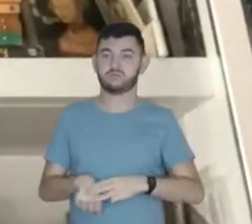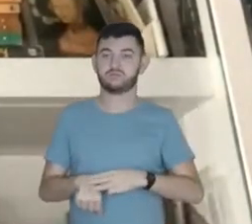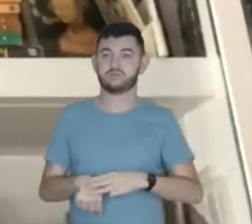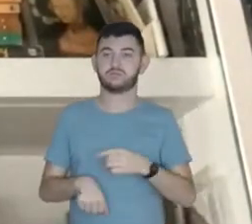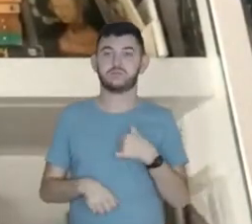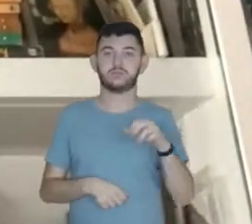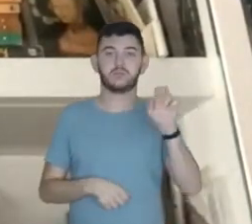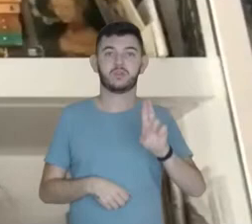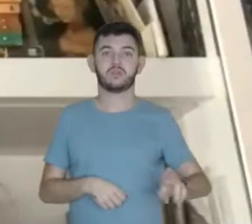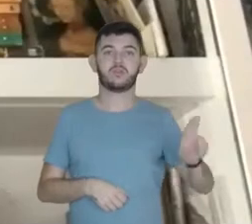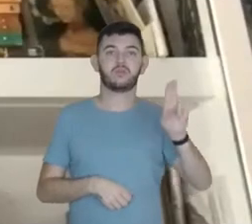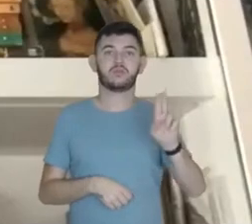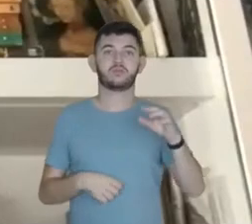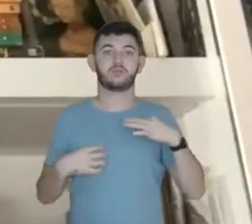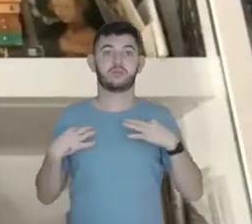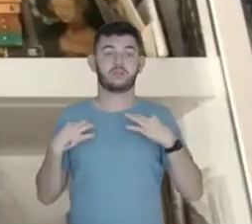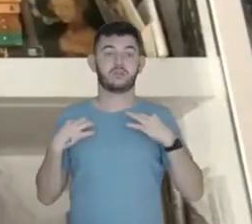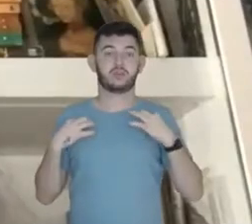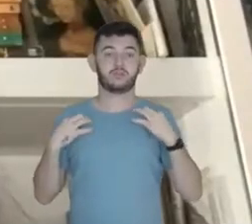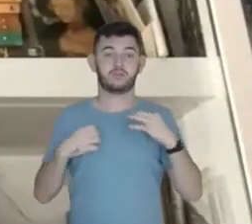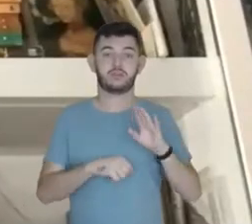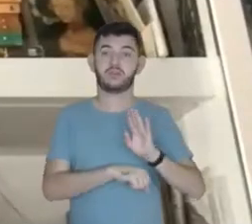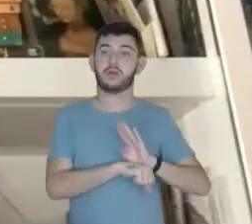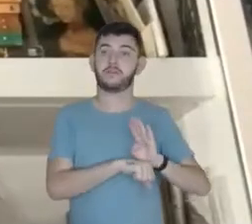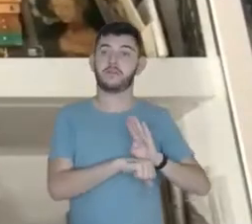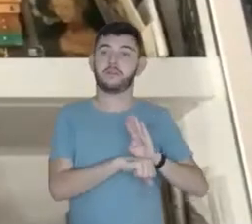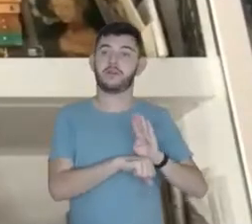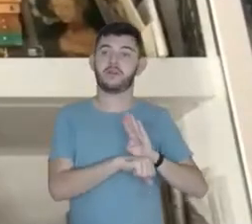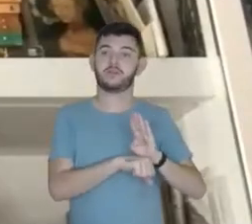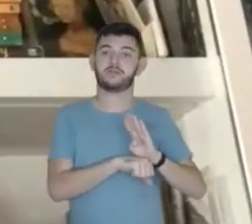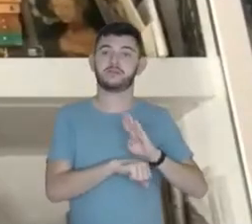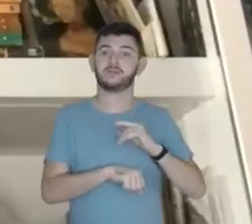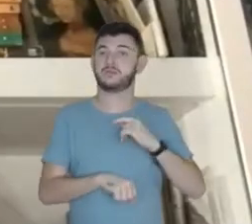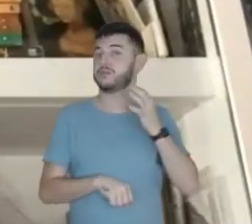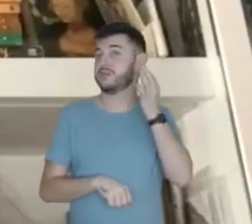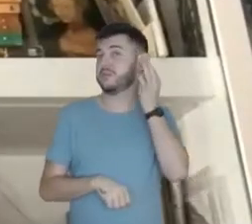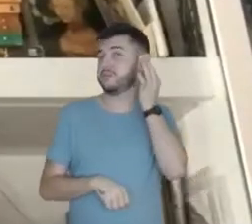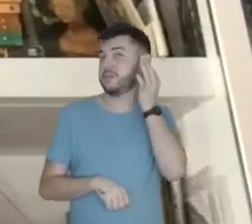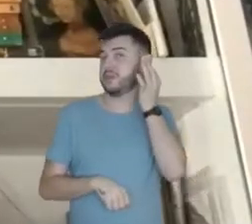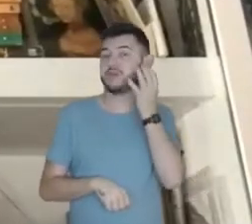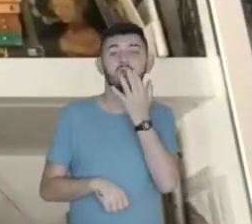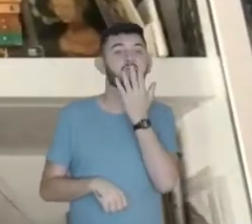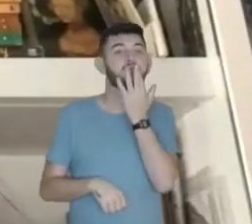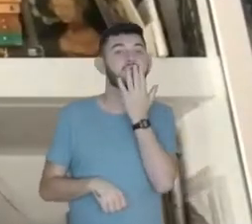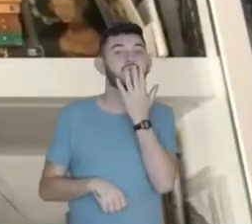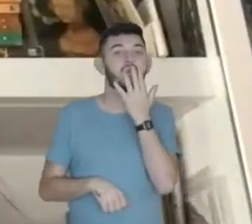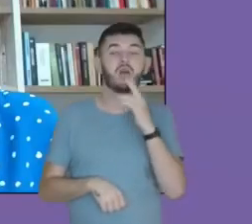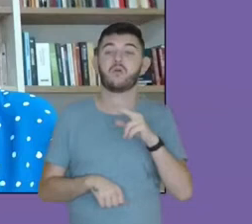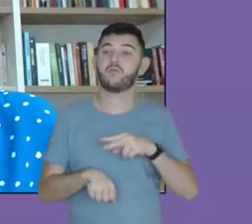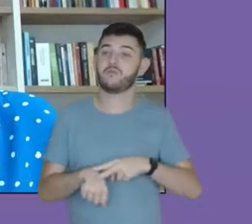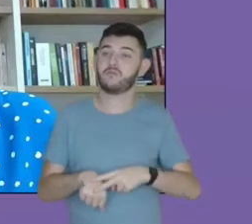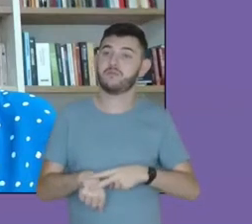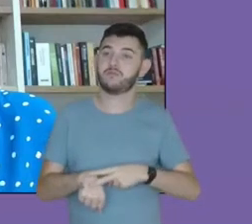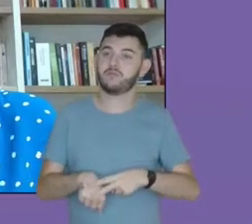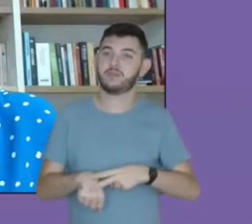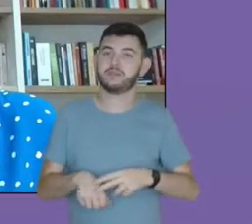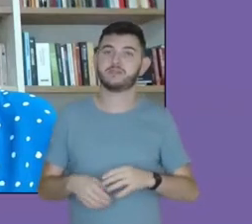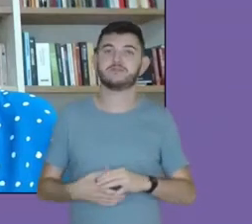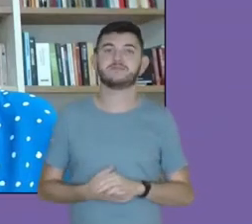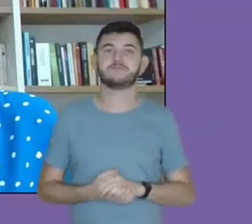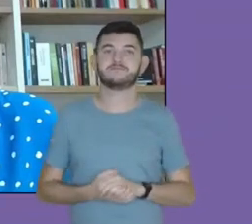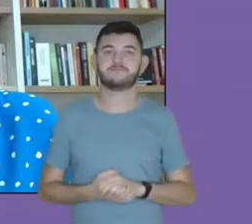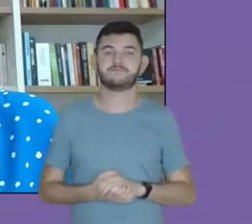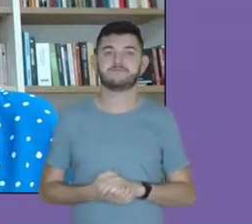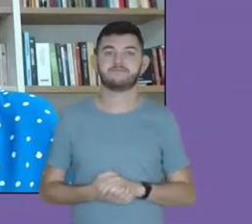estou usando uma blusa bege e brincos verdes. Bem, antes de mais nada, eu